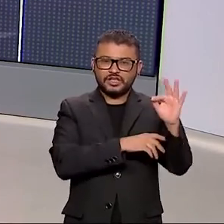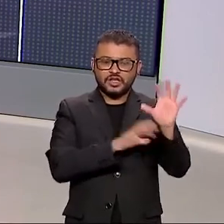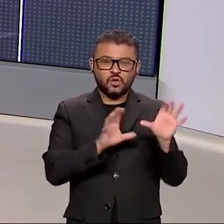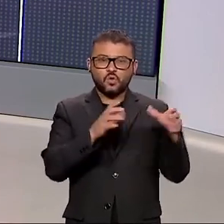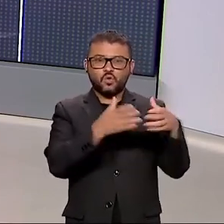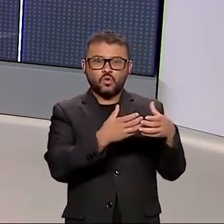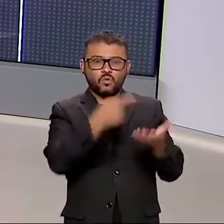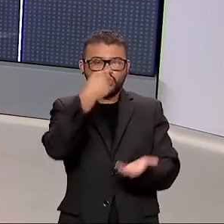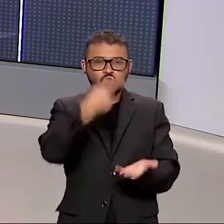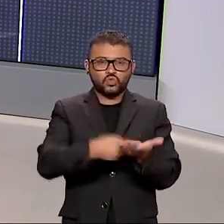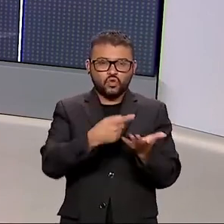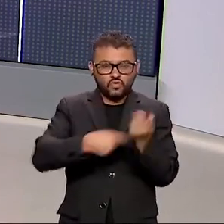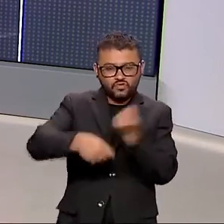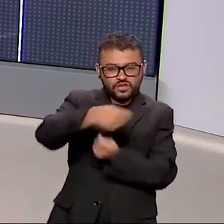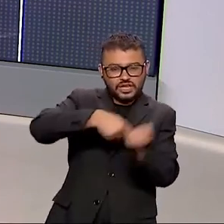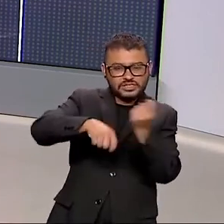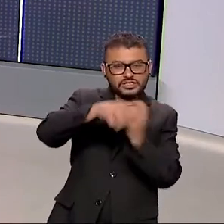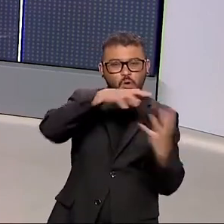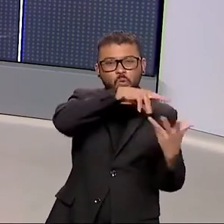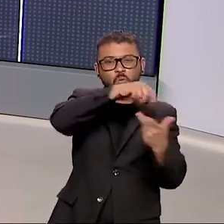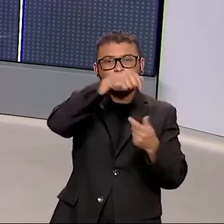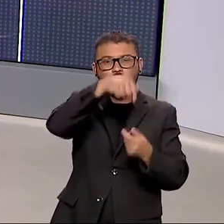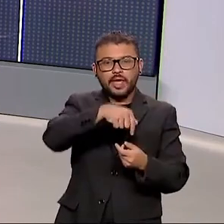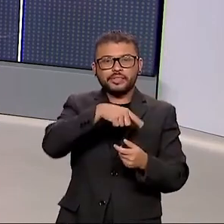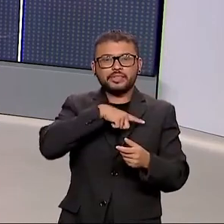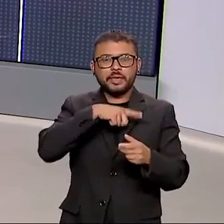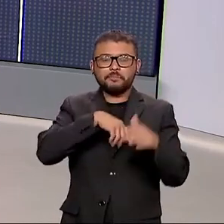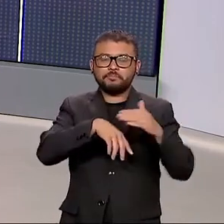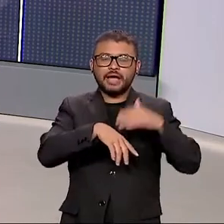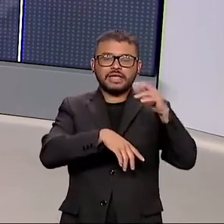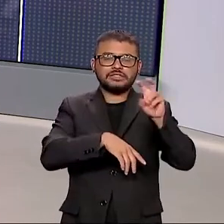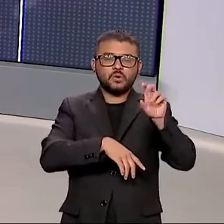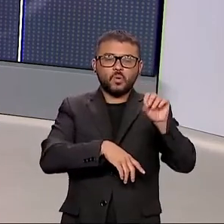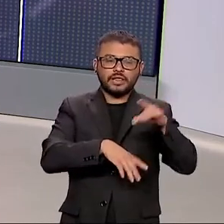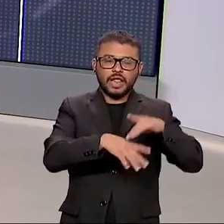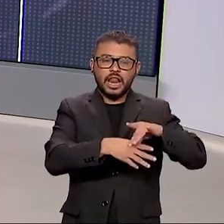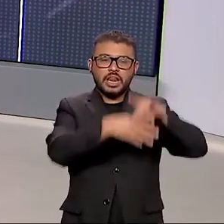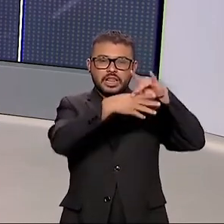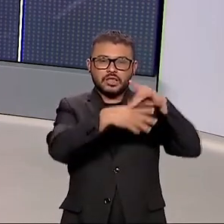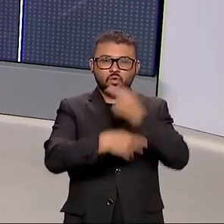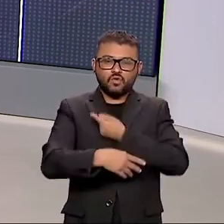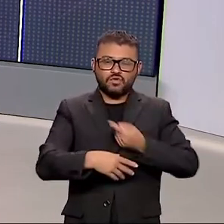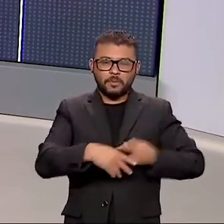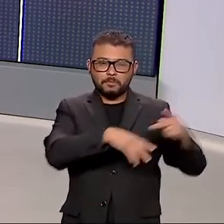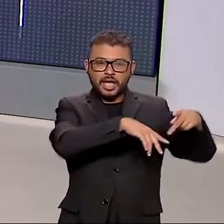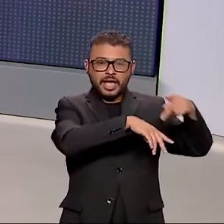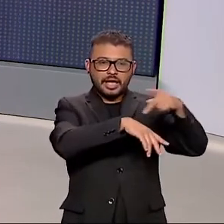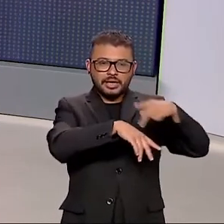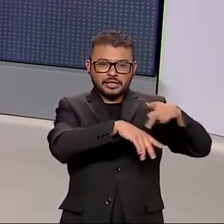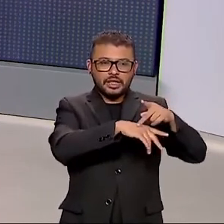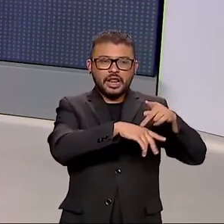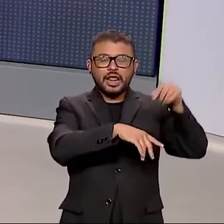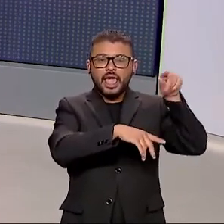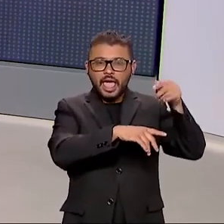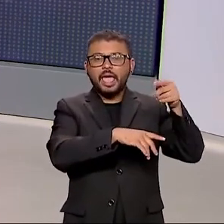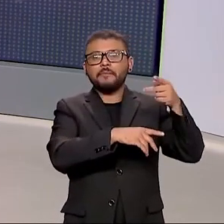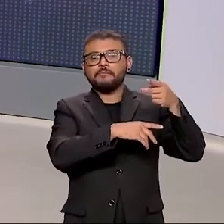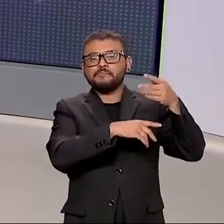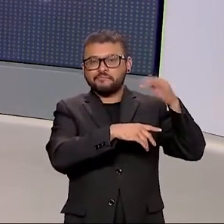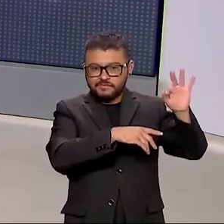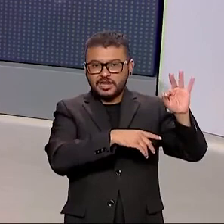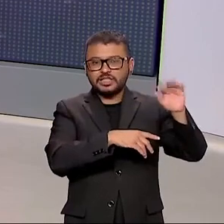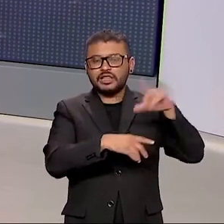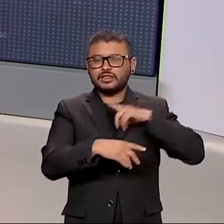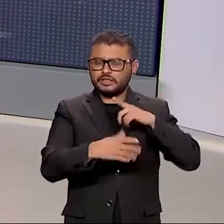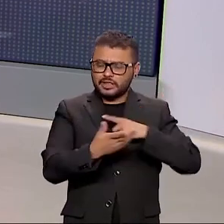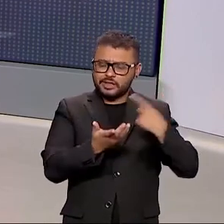cúpula sobre o Pacto Financeiro Global, que reuniu mais de 50 líderes internacionais em Paris. Em seu discurso